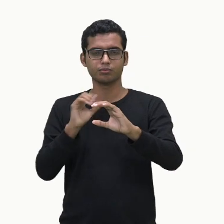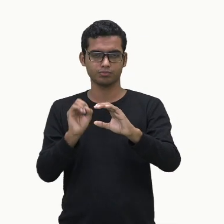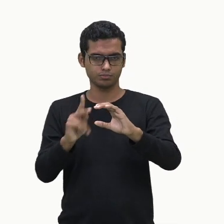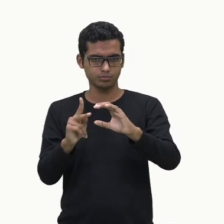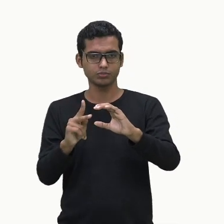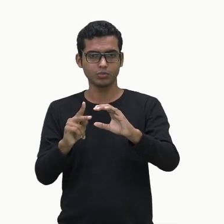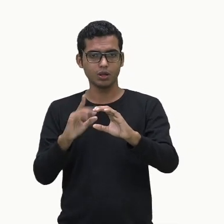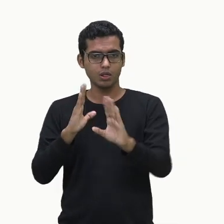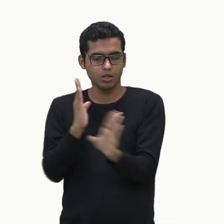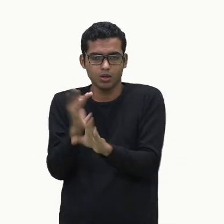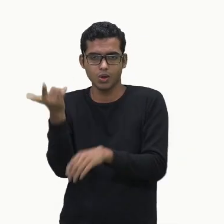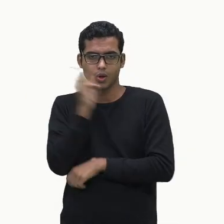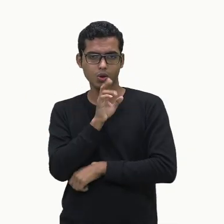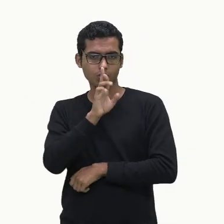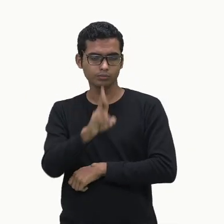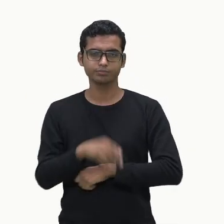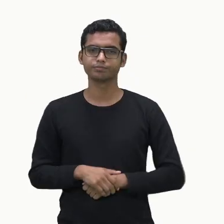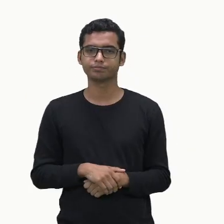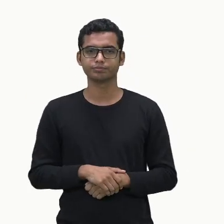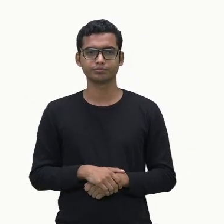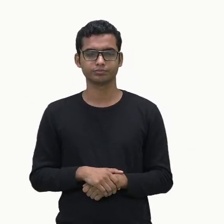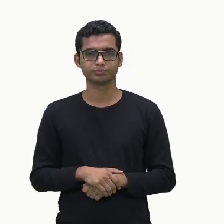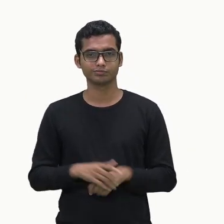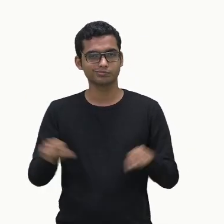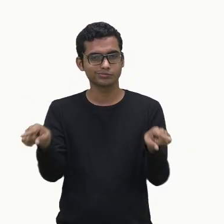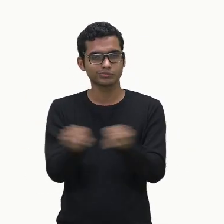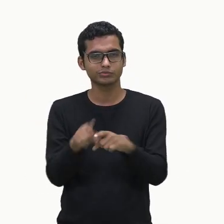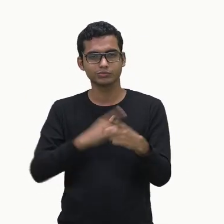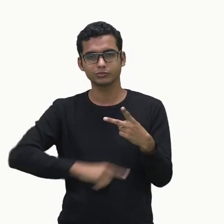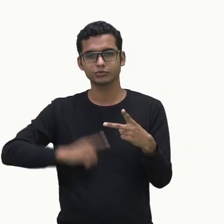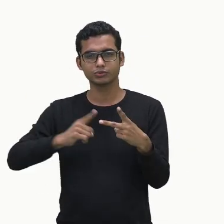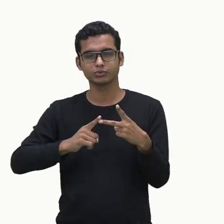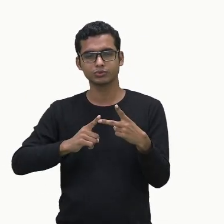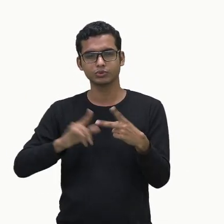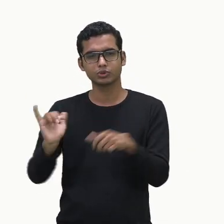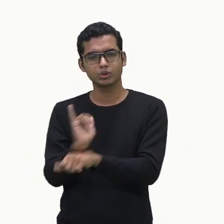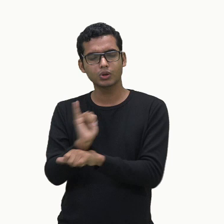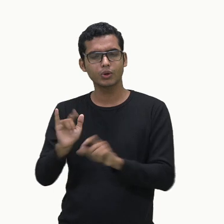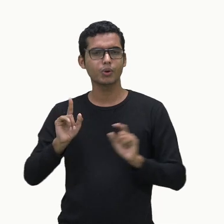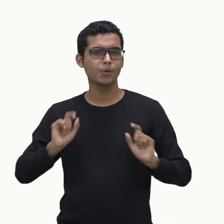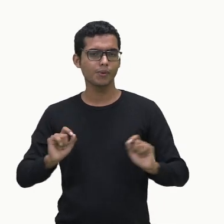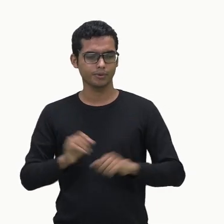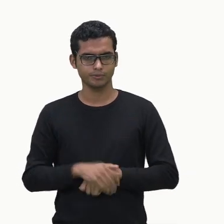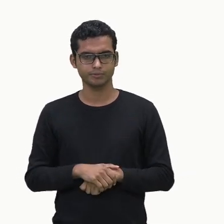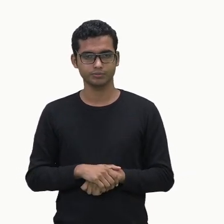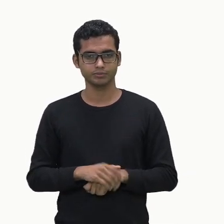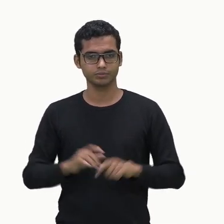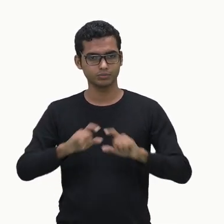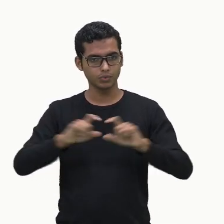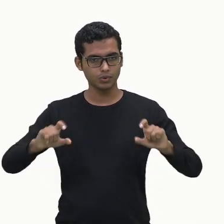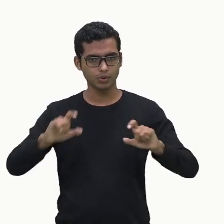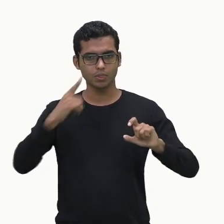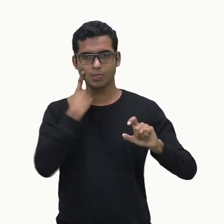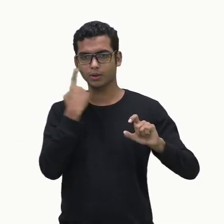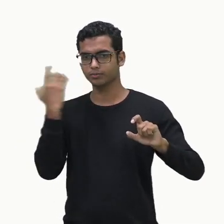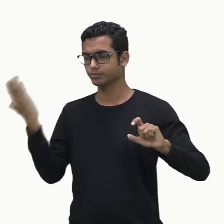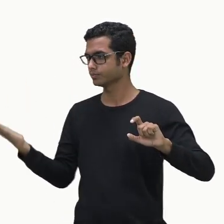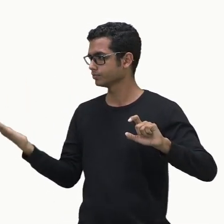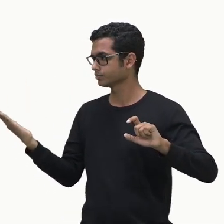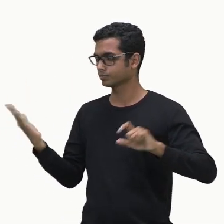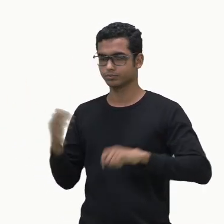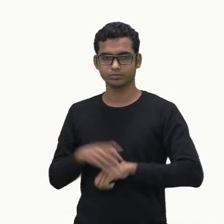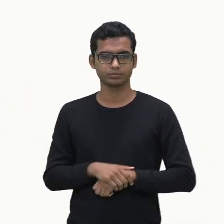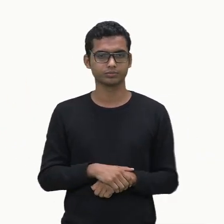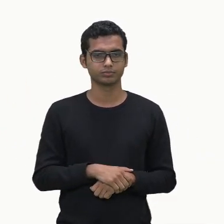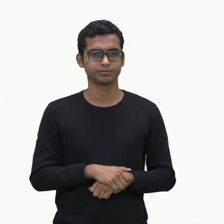Ou então nós temos uma segunda maneira, que é justamente aí a parte que está embaixo da sua tela, né? A